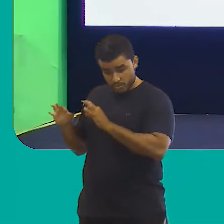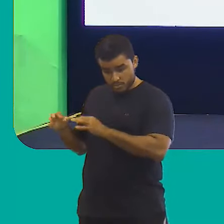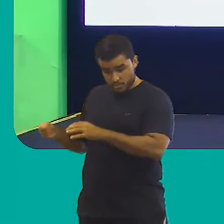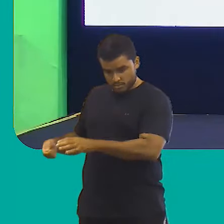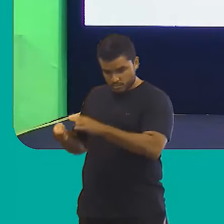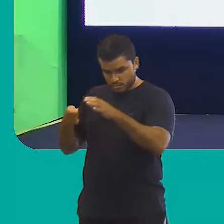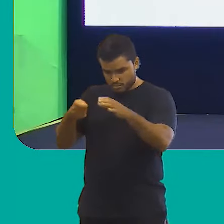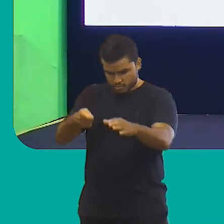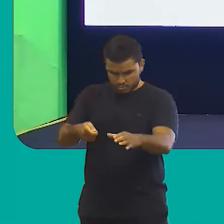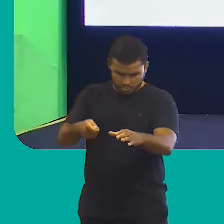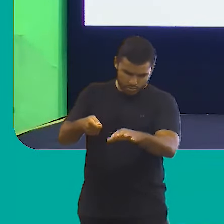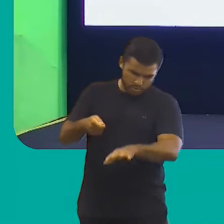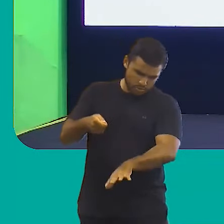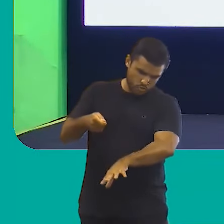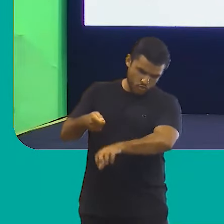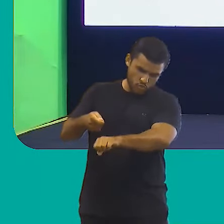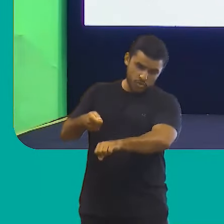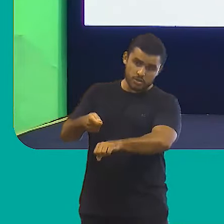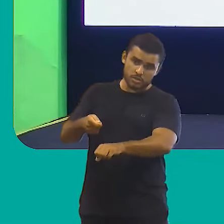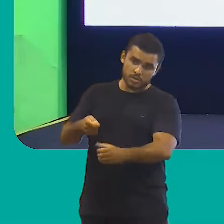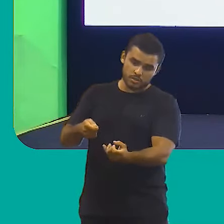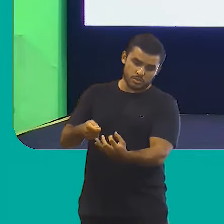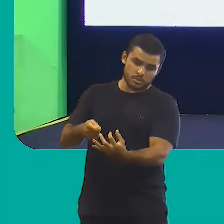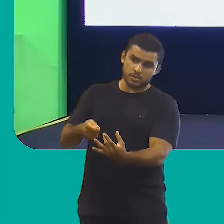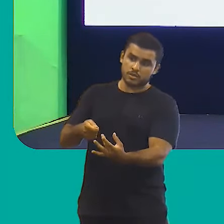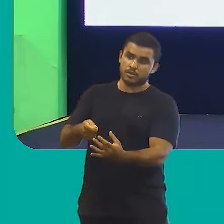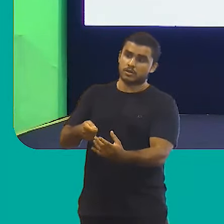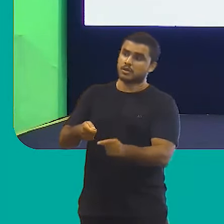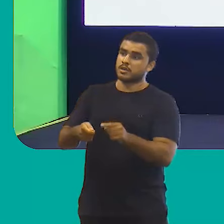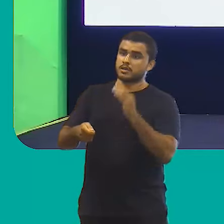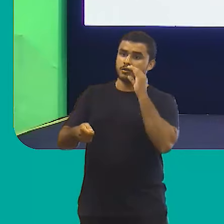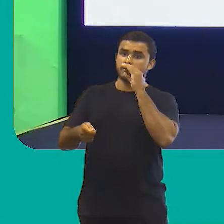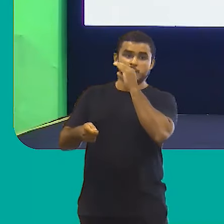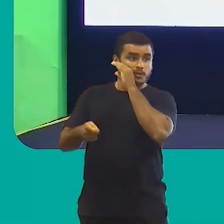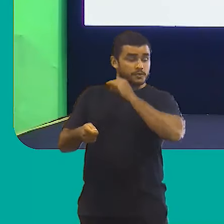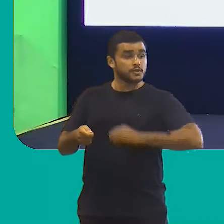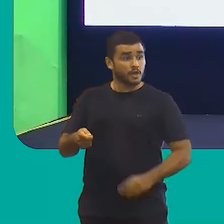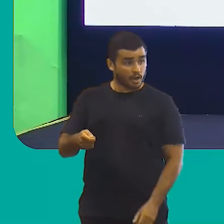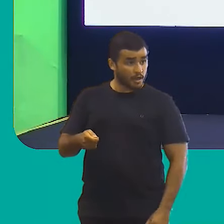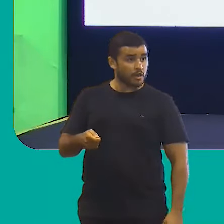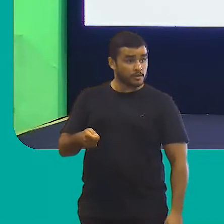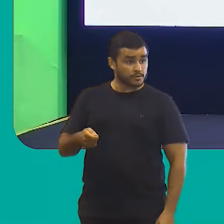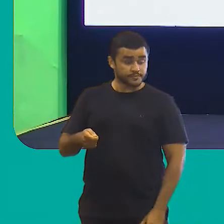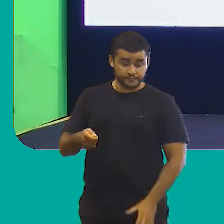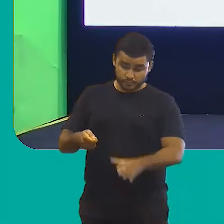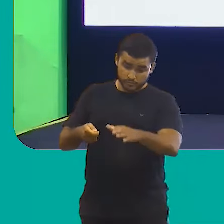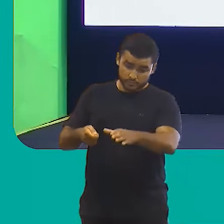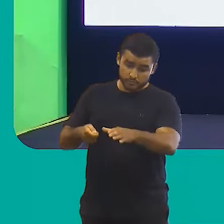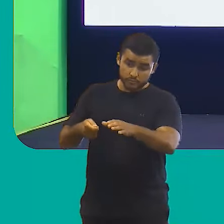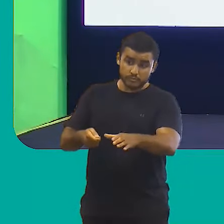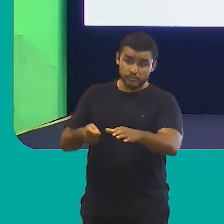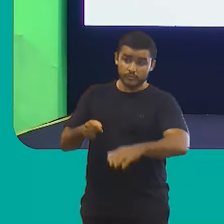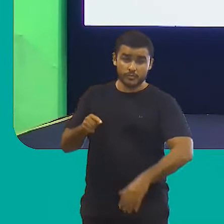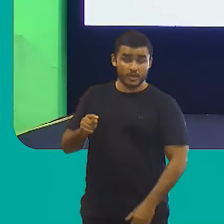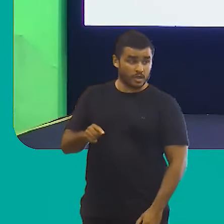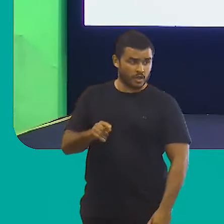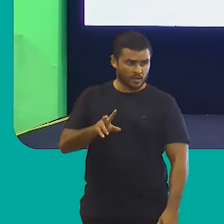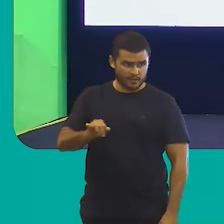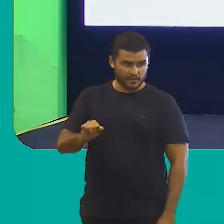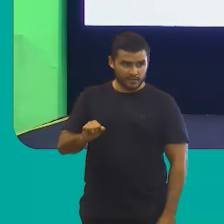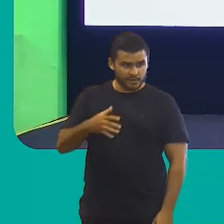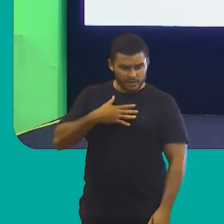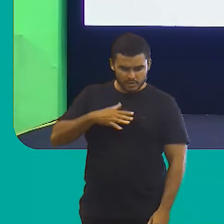variável faz passar corrente elétrica na panela. E na hora que passa corrente elétrica na panela, não é uma corrente que vai para você,